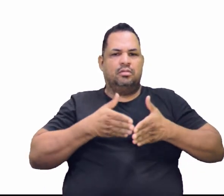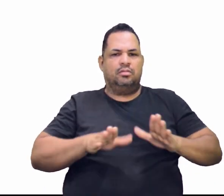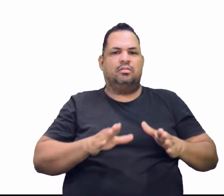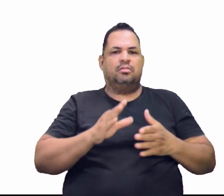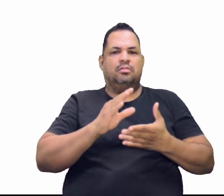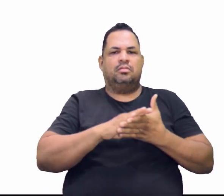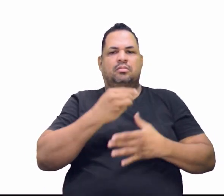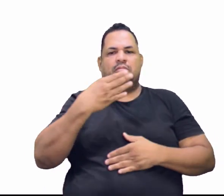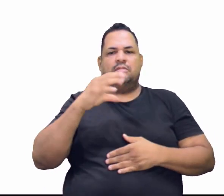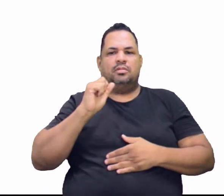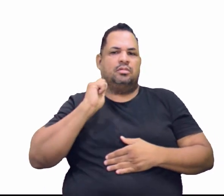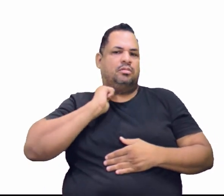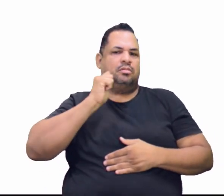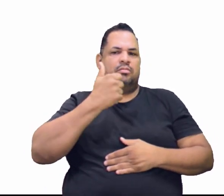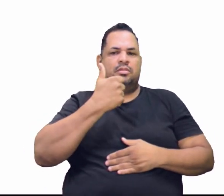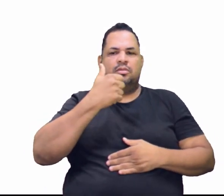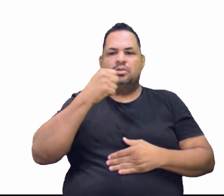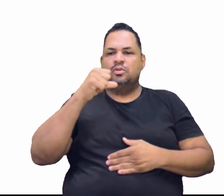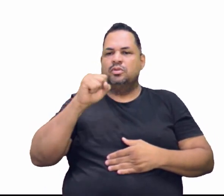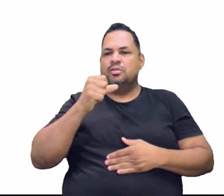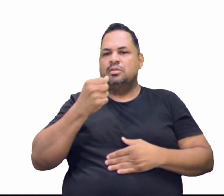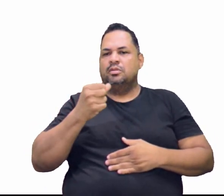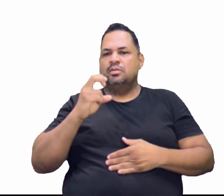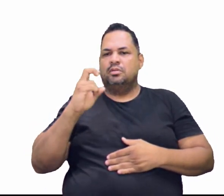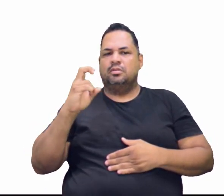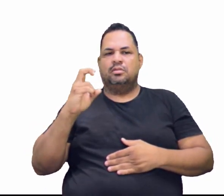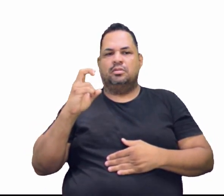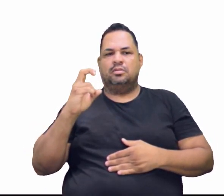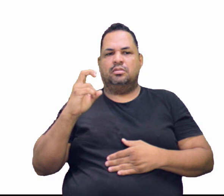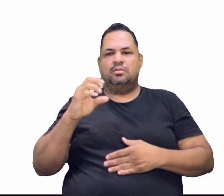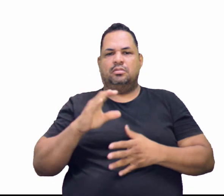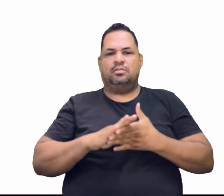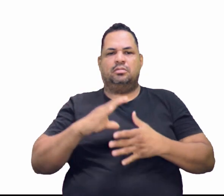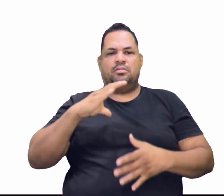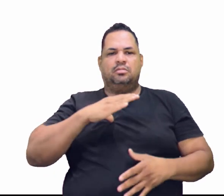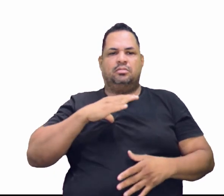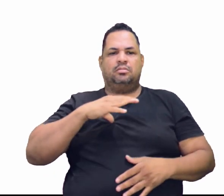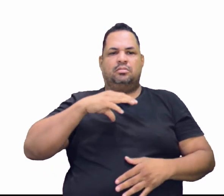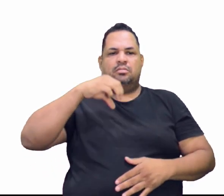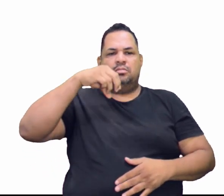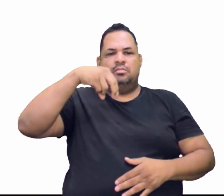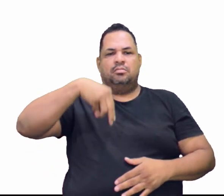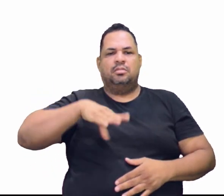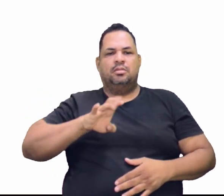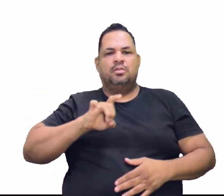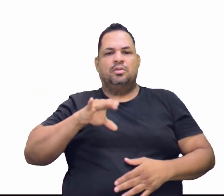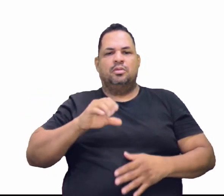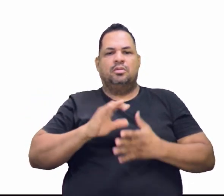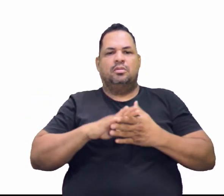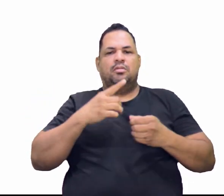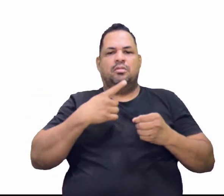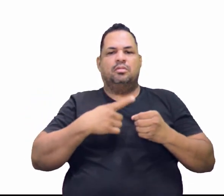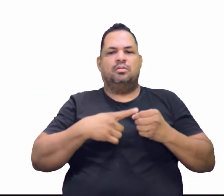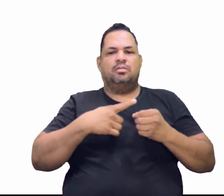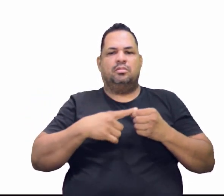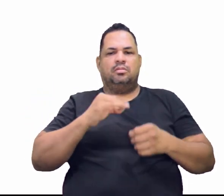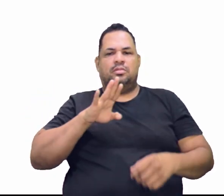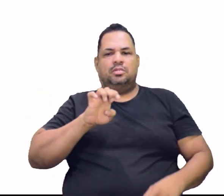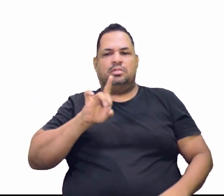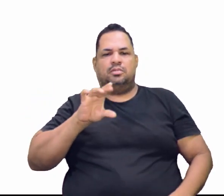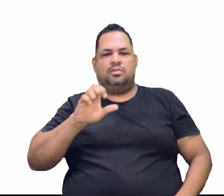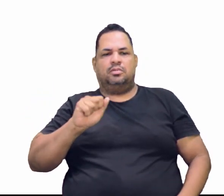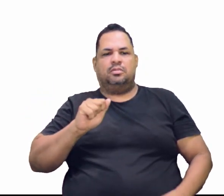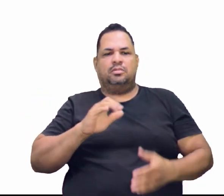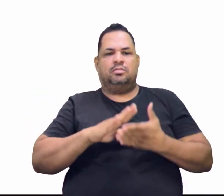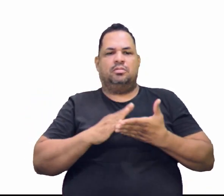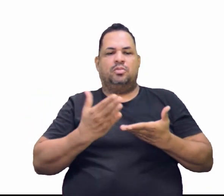Nasceu no dia 30 de abril de 1865, na cidade de Mimoso, distrito de Santo Antônio de